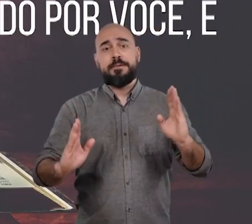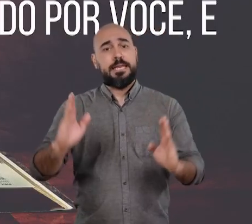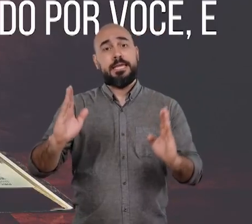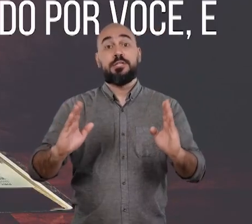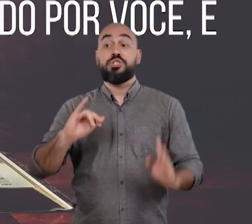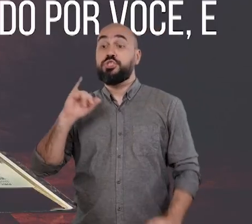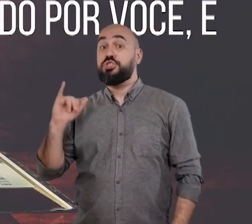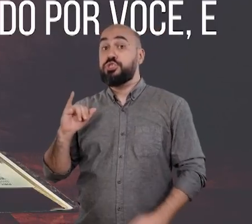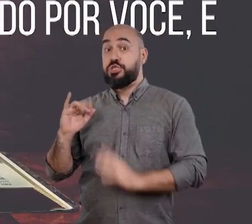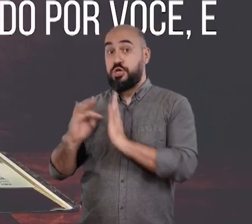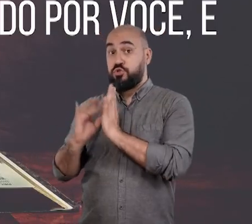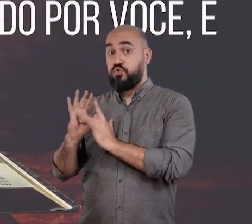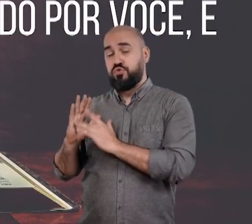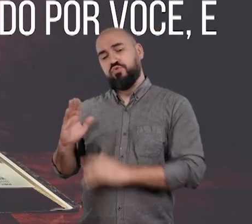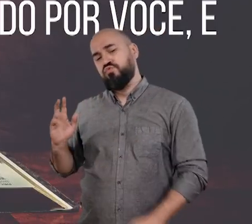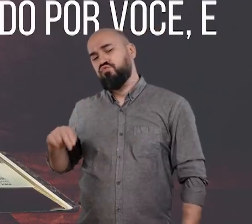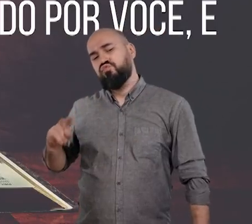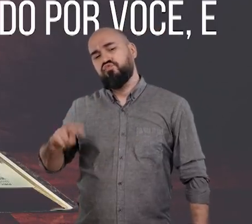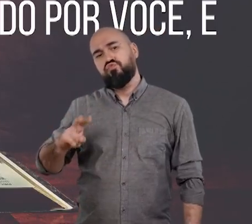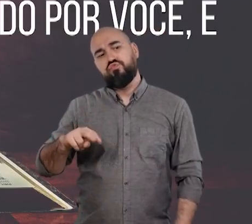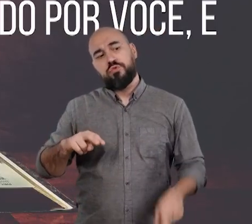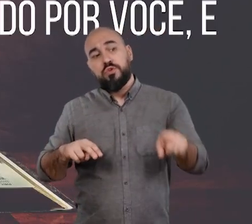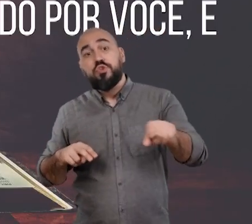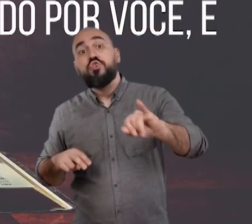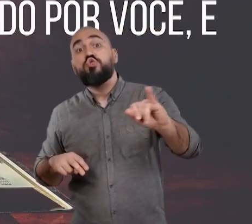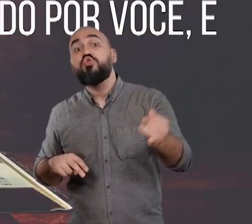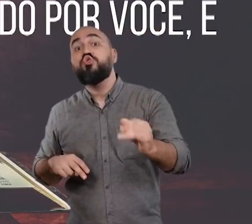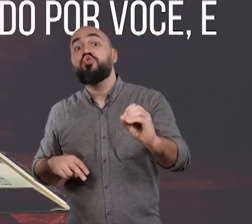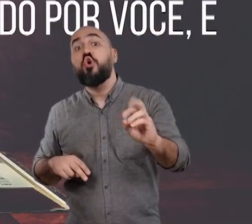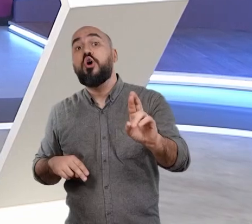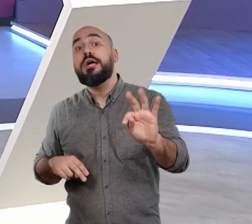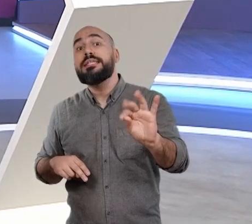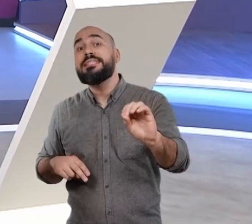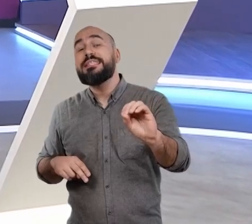rio Jordão, a fim de que João o batizasse.